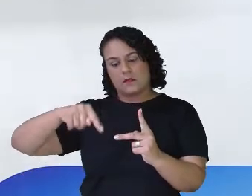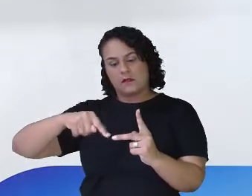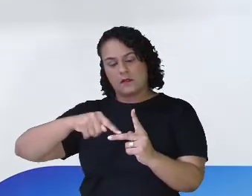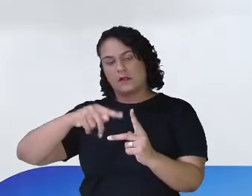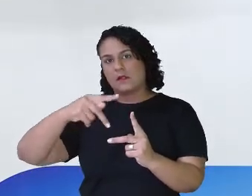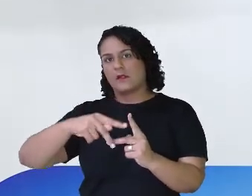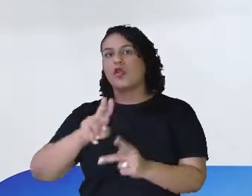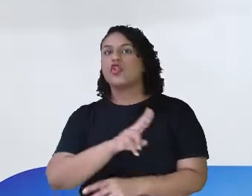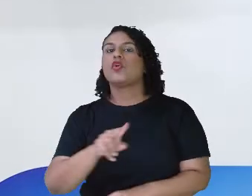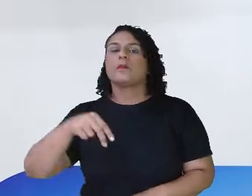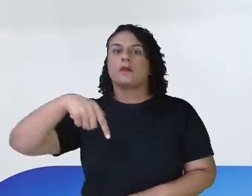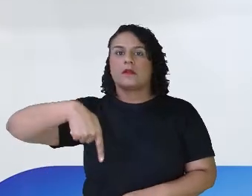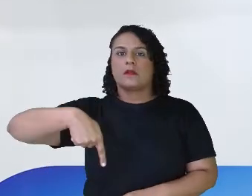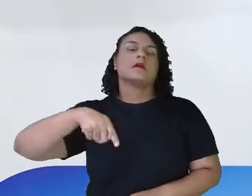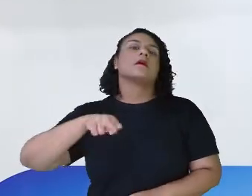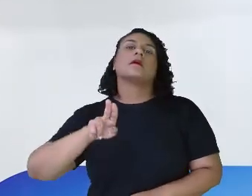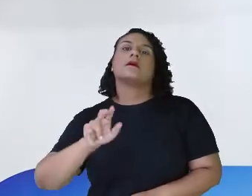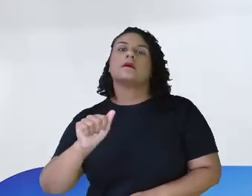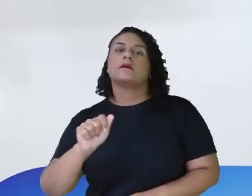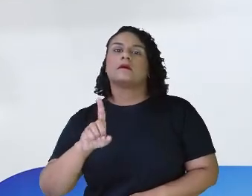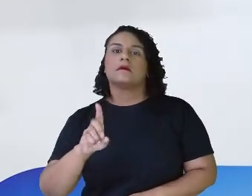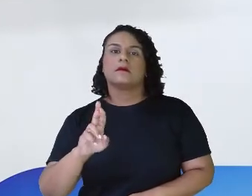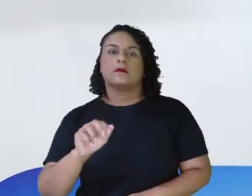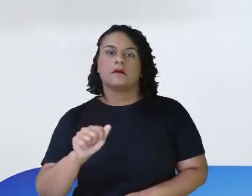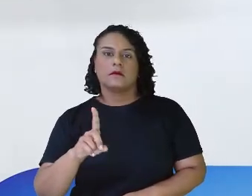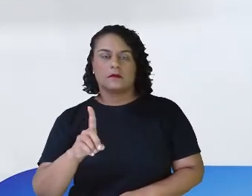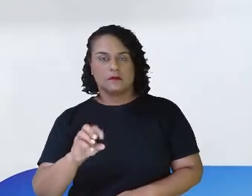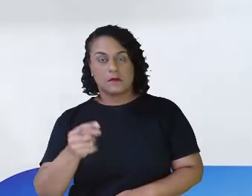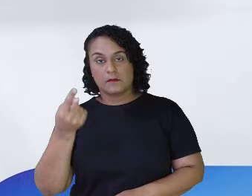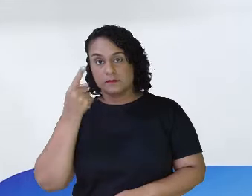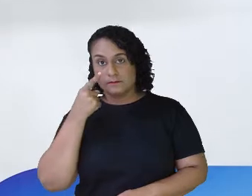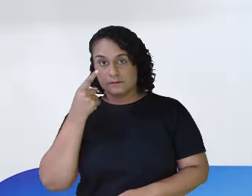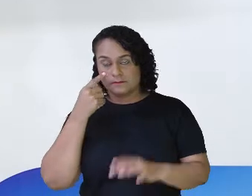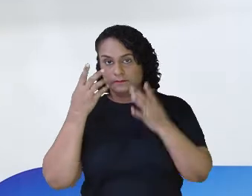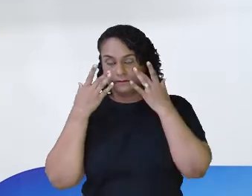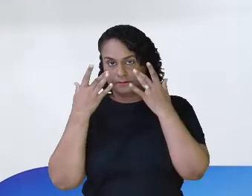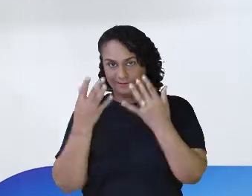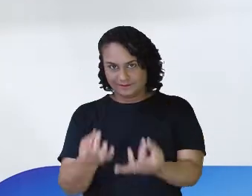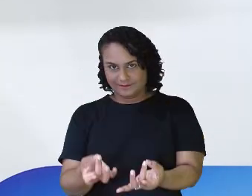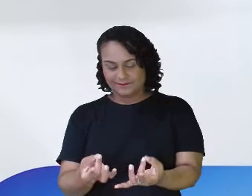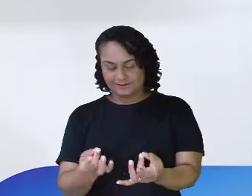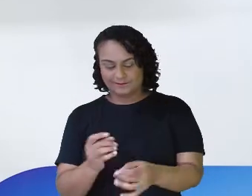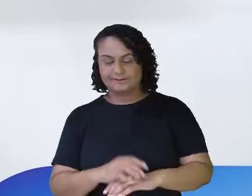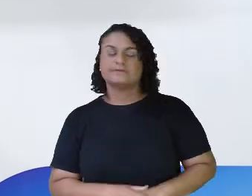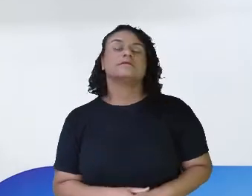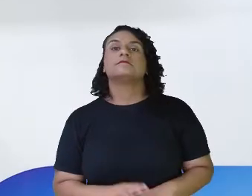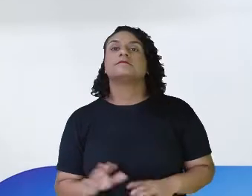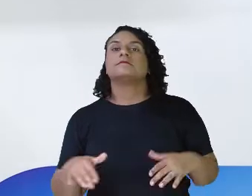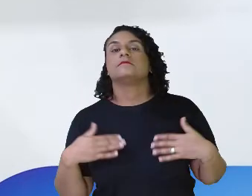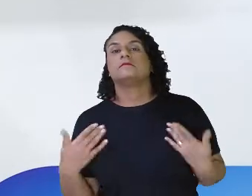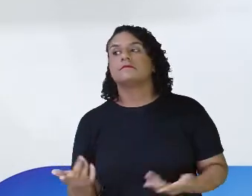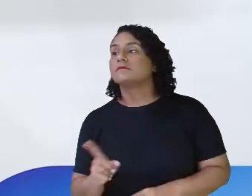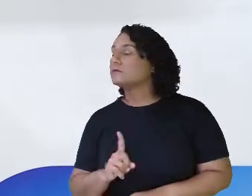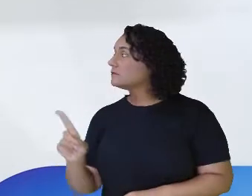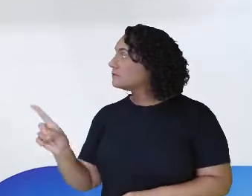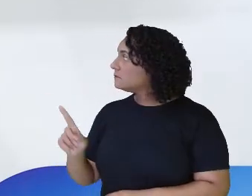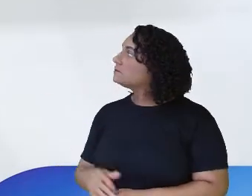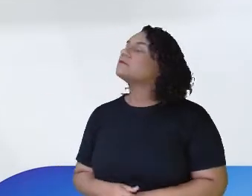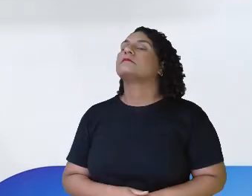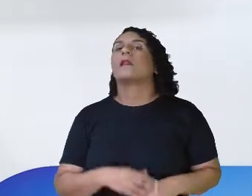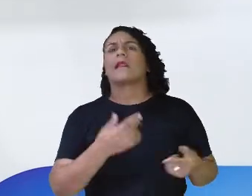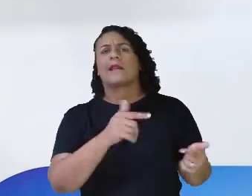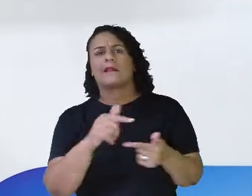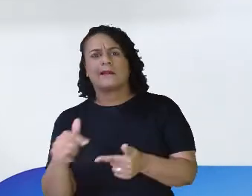chamada de quadrado. Presta atenção nisso, tá bom, quinto ano? Pessoal, essas figuras